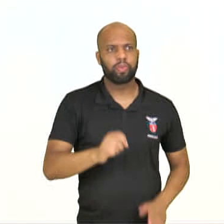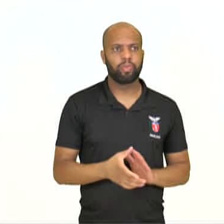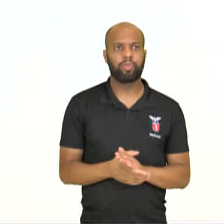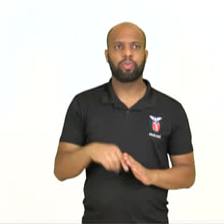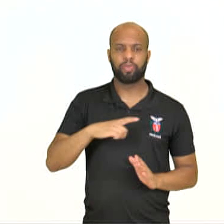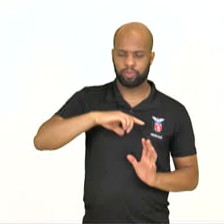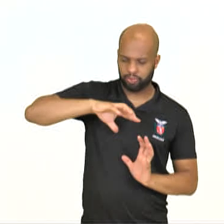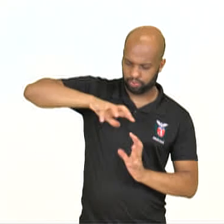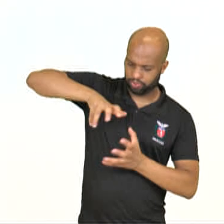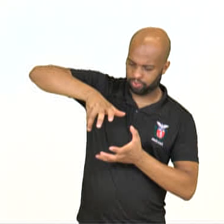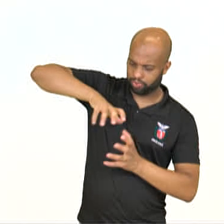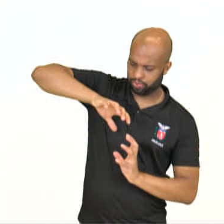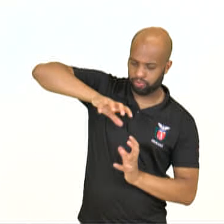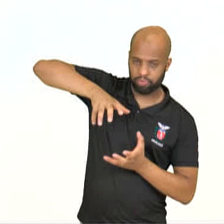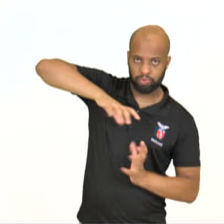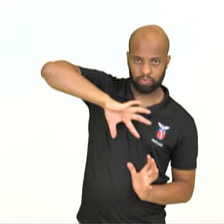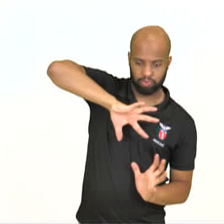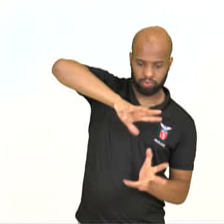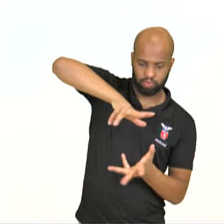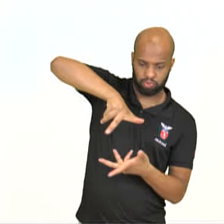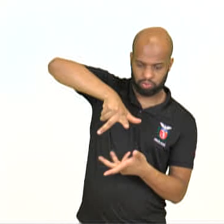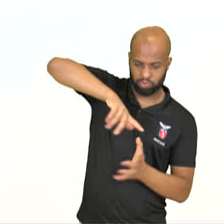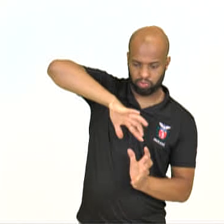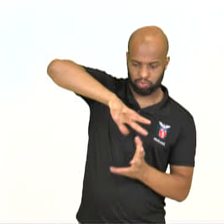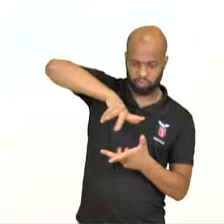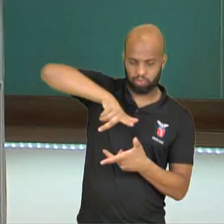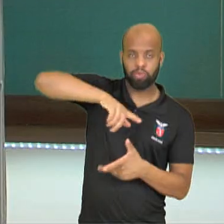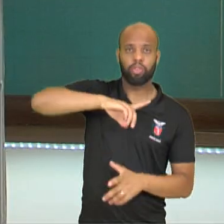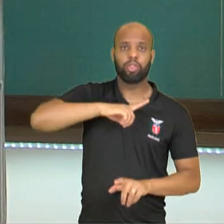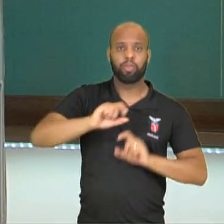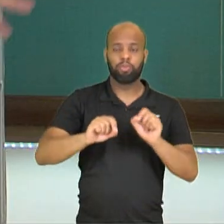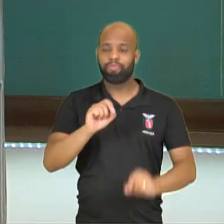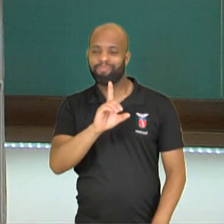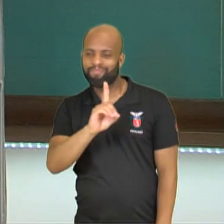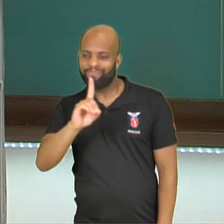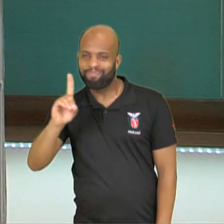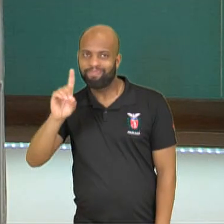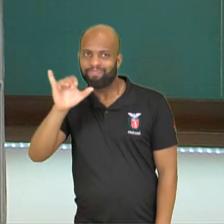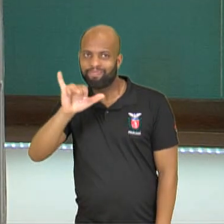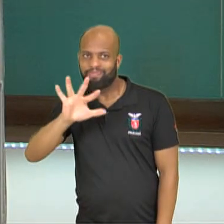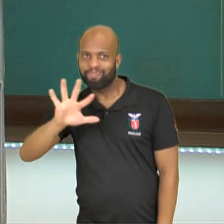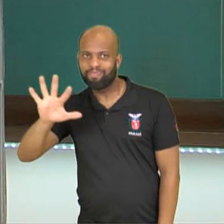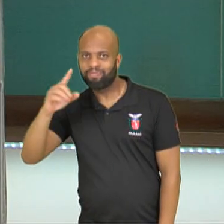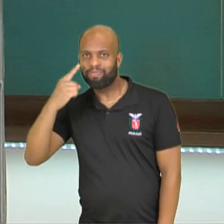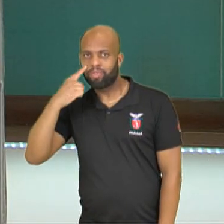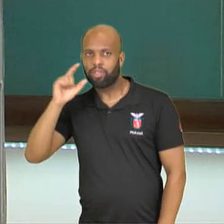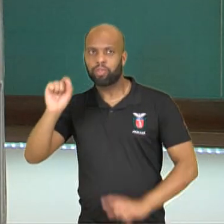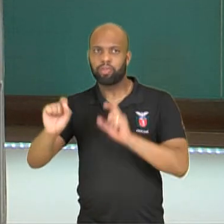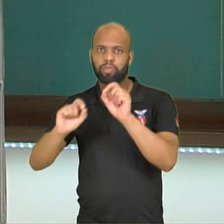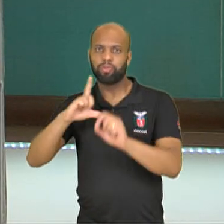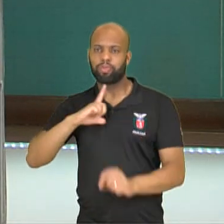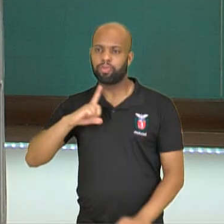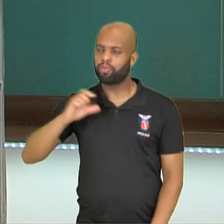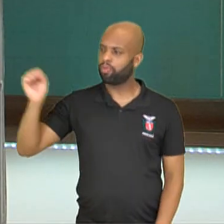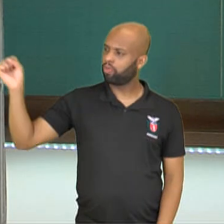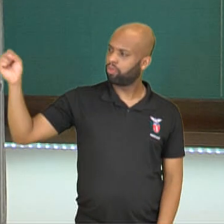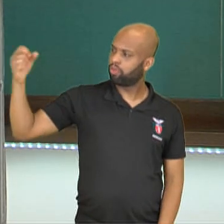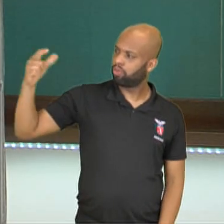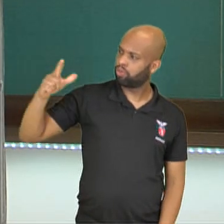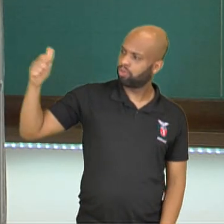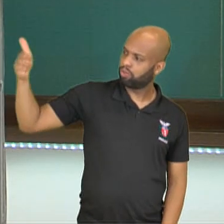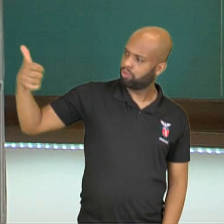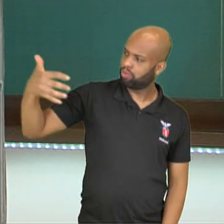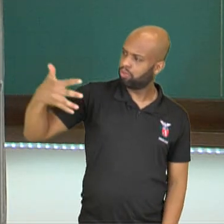o planeta Terra ali representado, nós temos o lado direito dessa imagem, conforme você pode visualizar, recebendo a